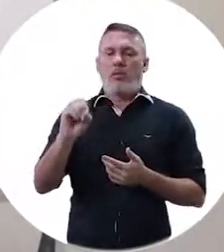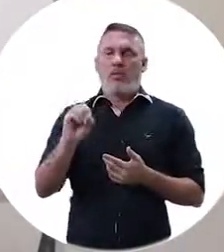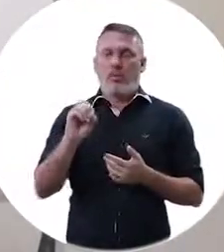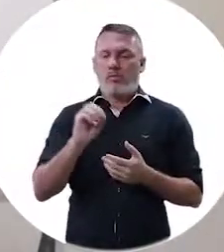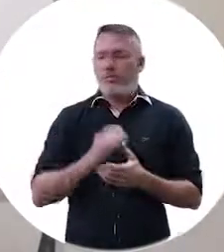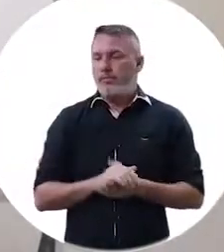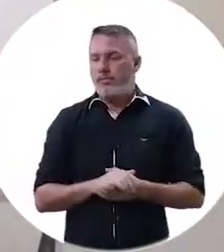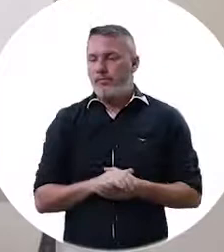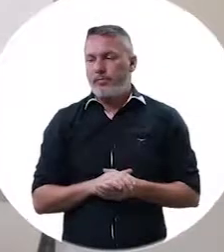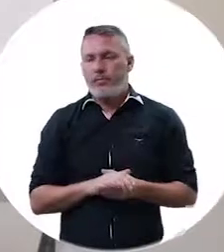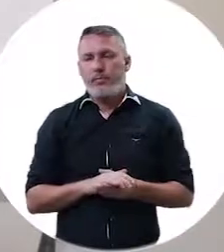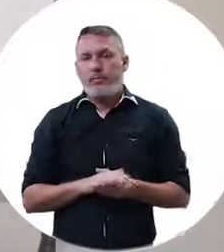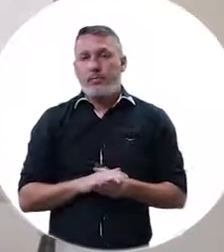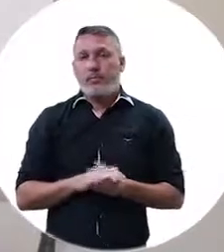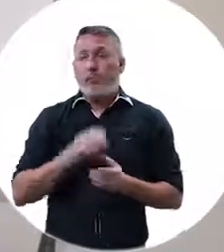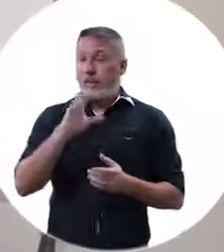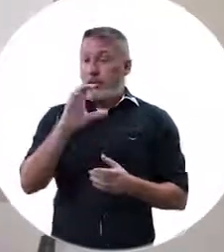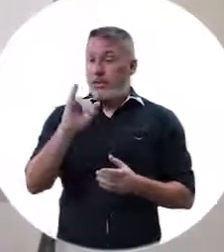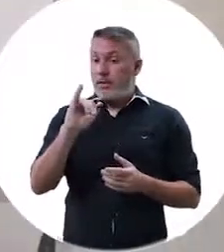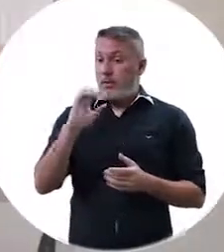ciclo.